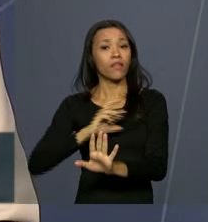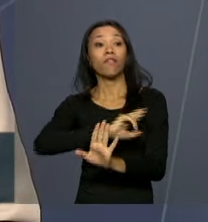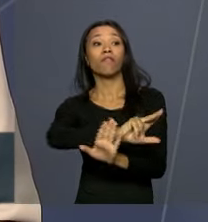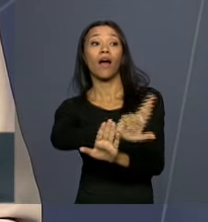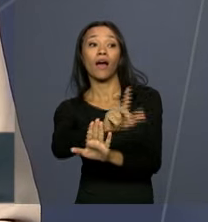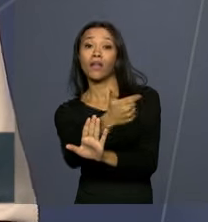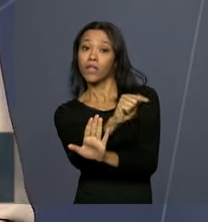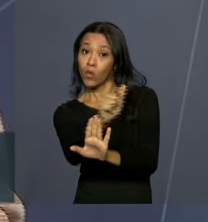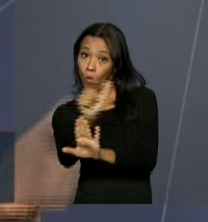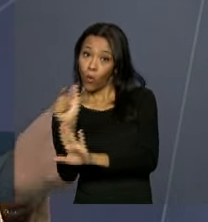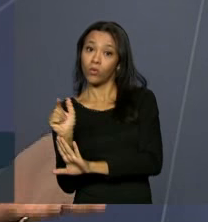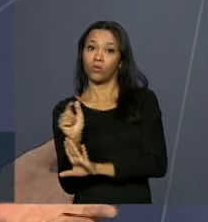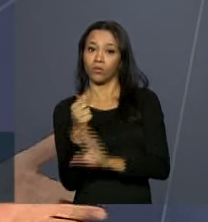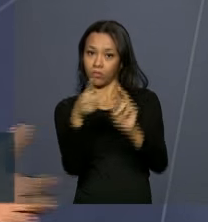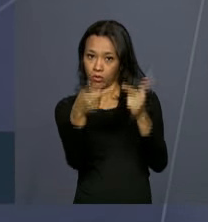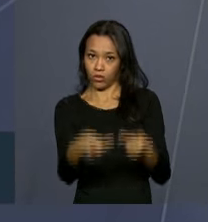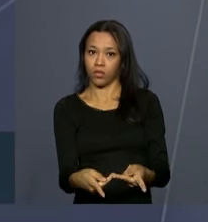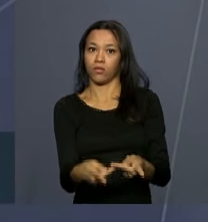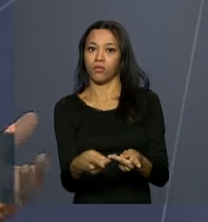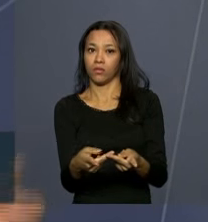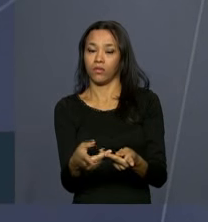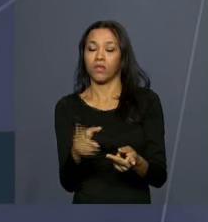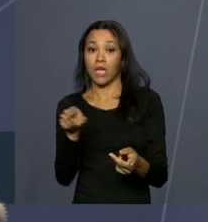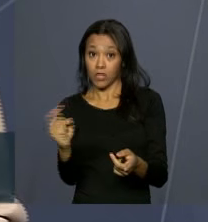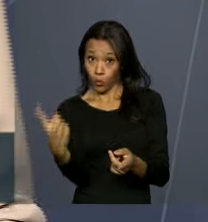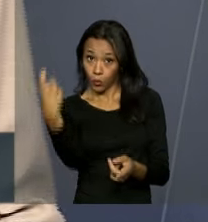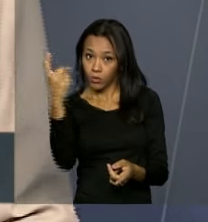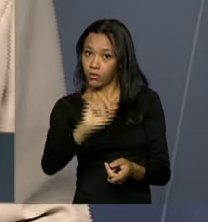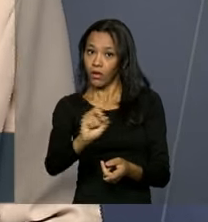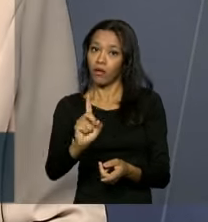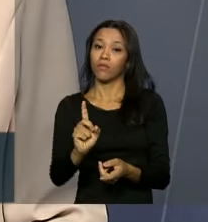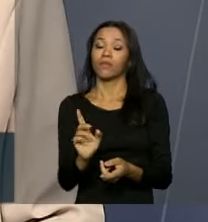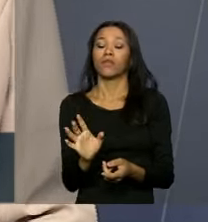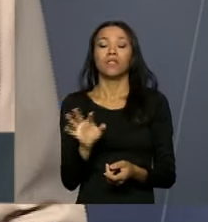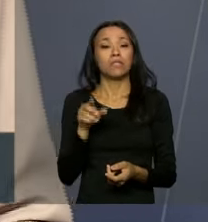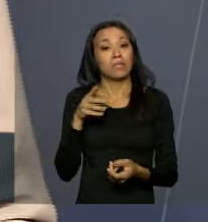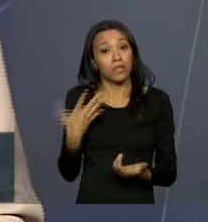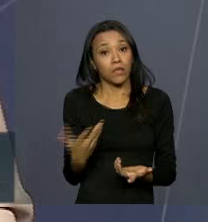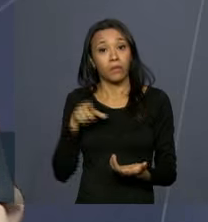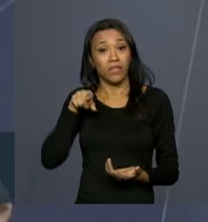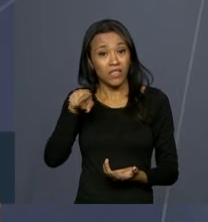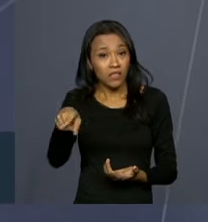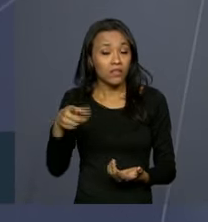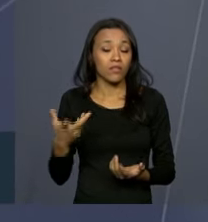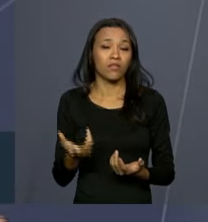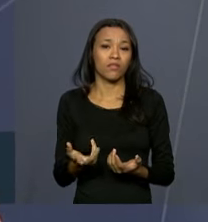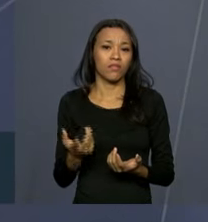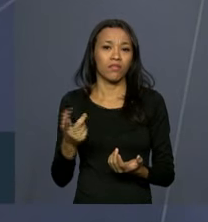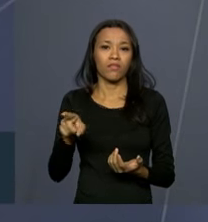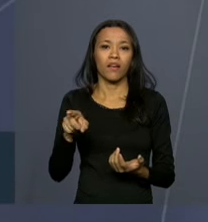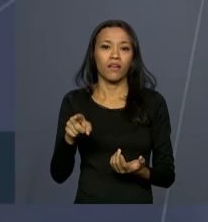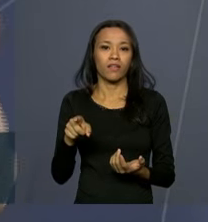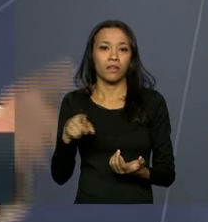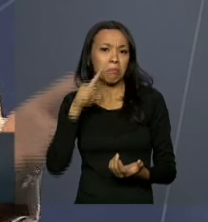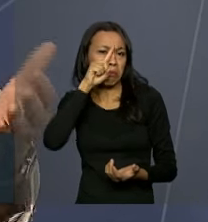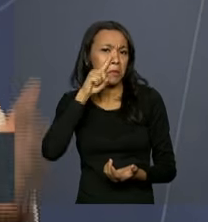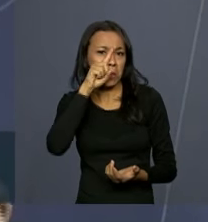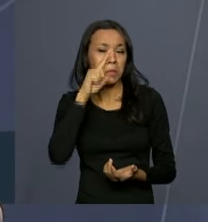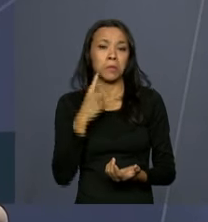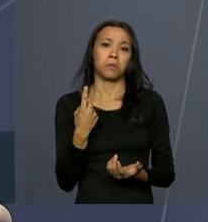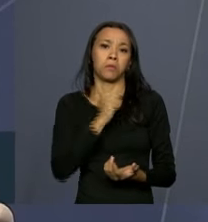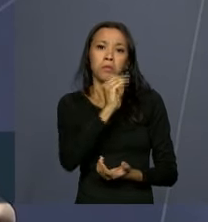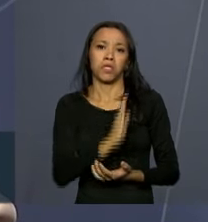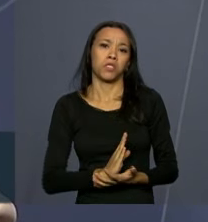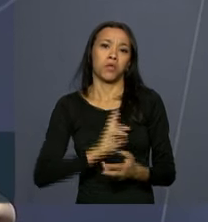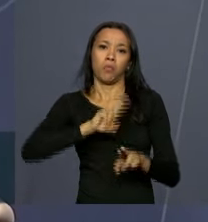projetos. Portanto, a resposta é: não há uma implicação direta entre a crise econômica e o